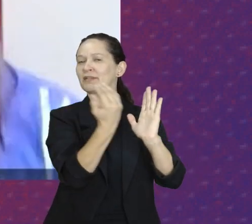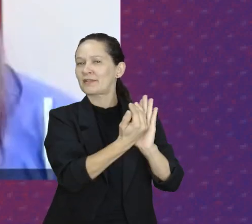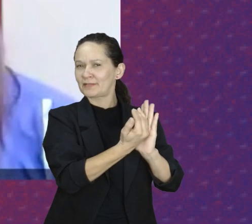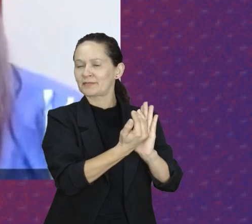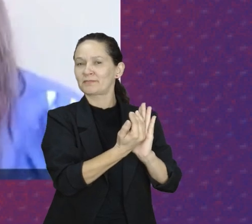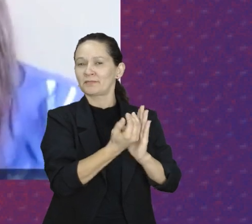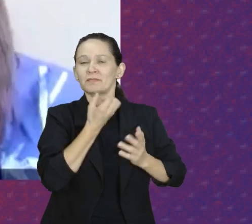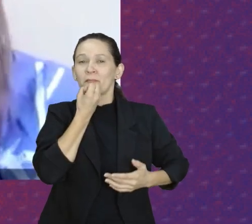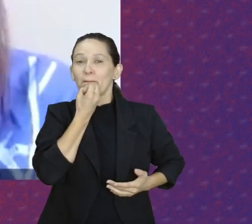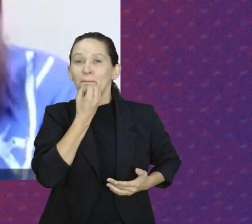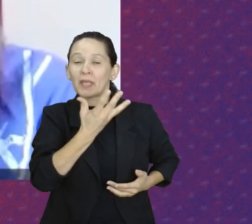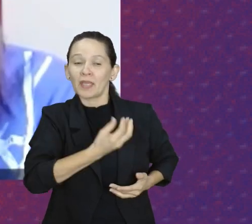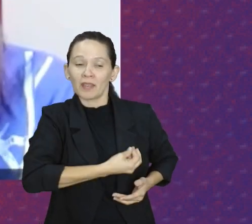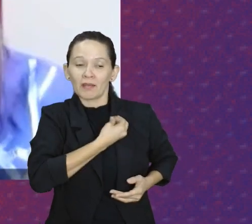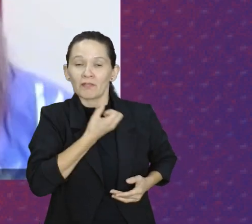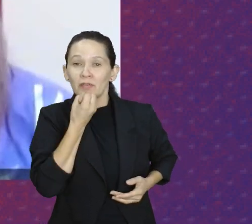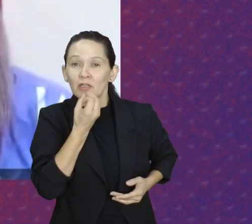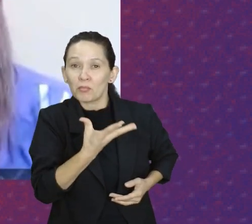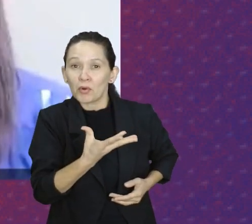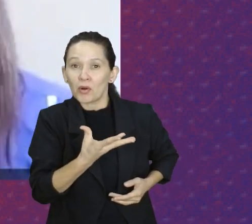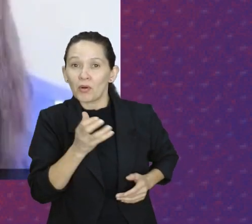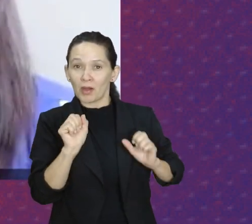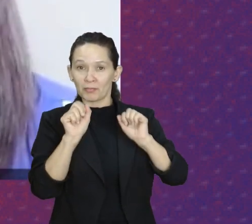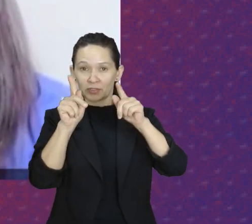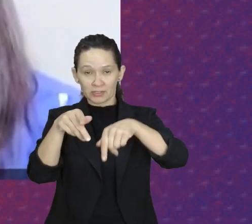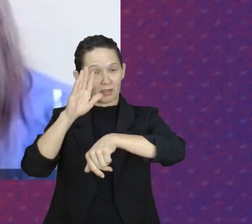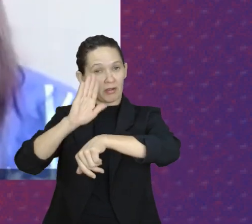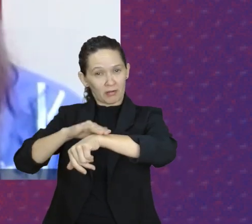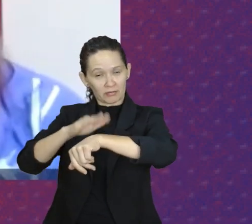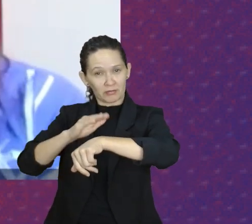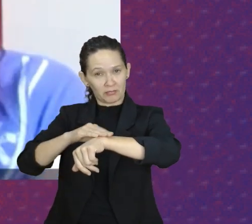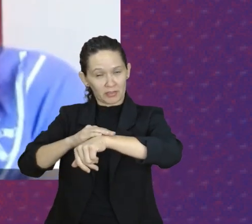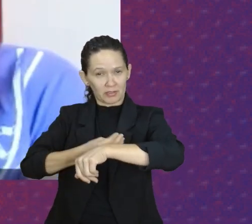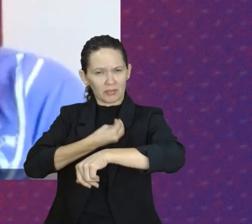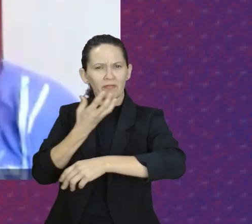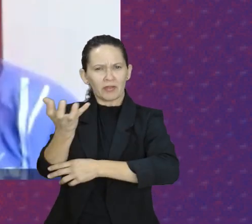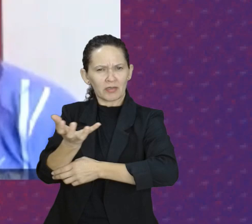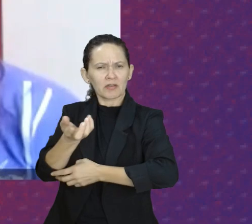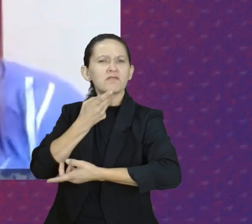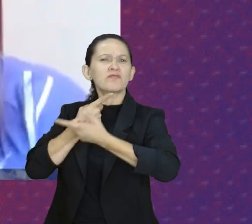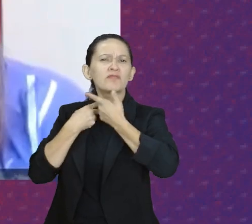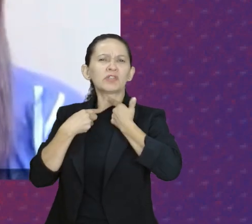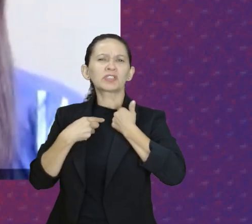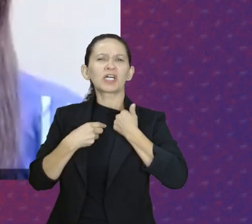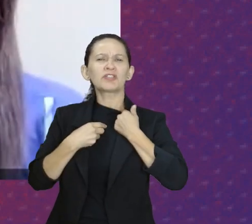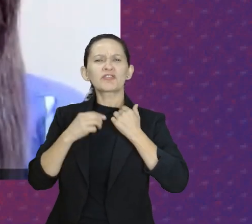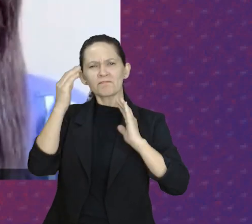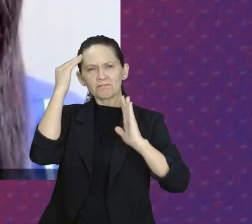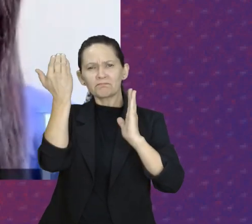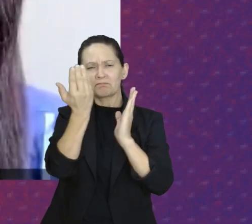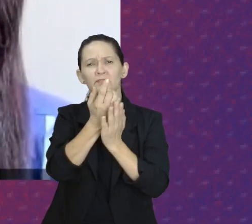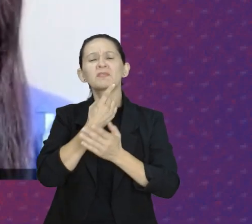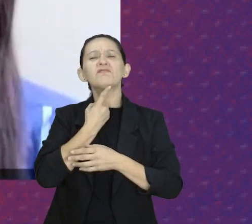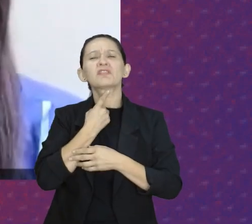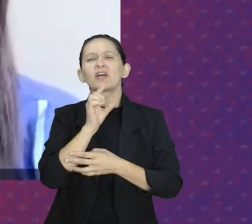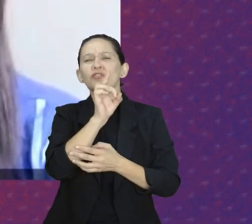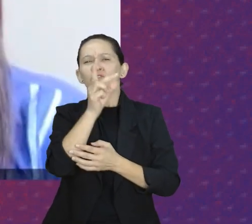boas condições a vida com autonomia, né, a vida que quer viver na